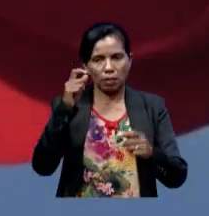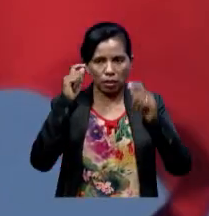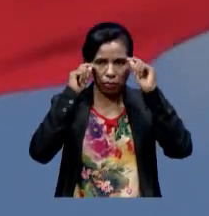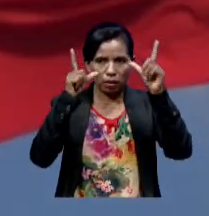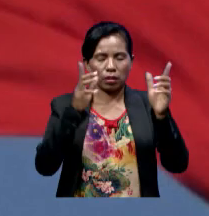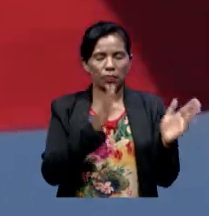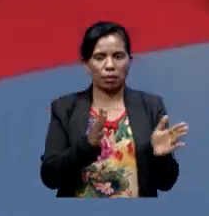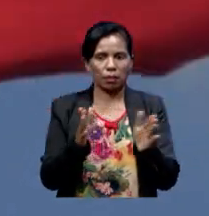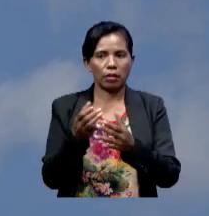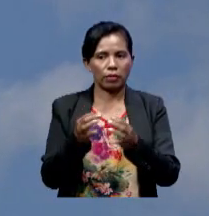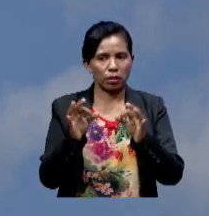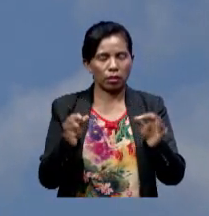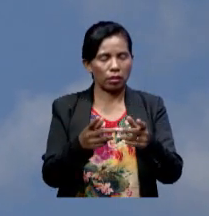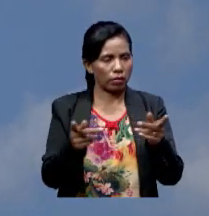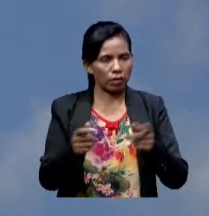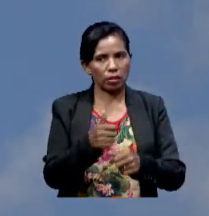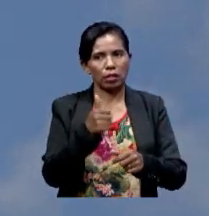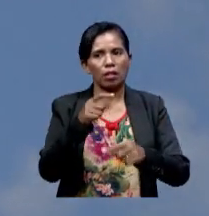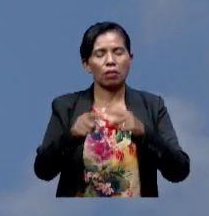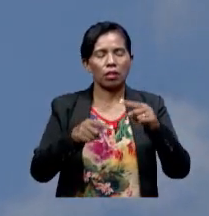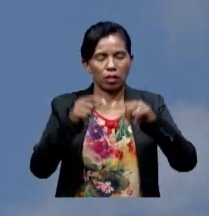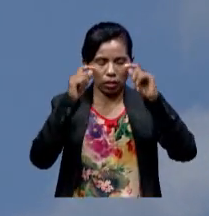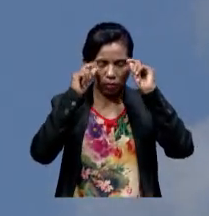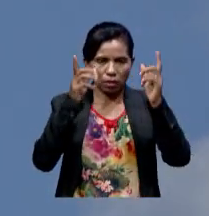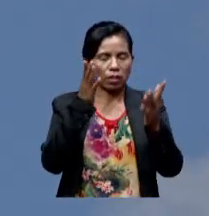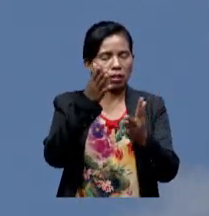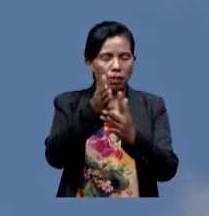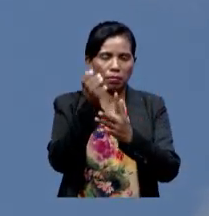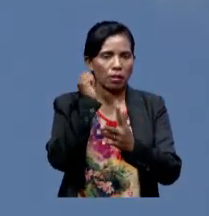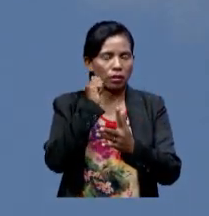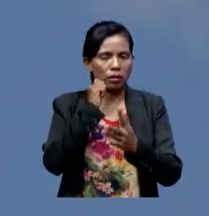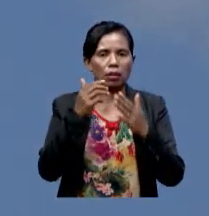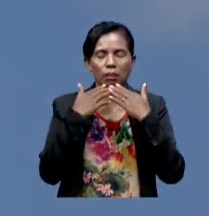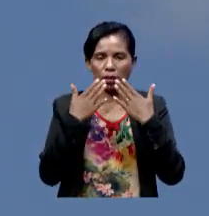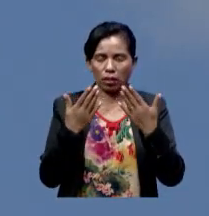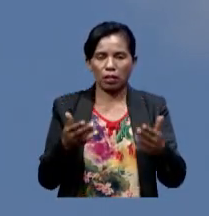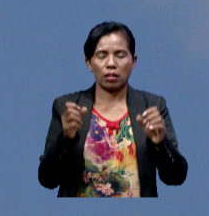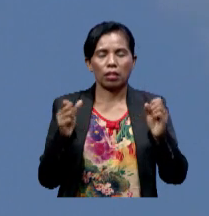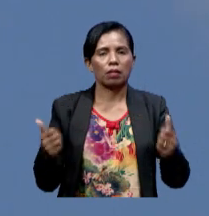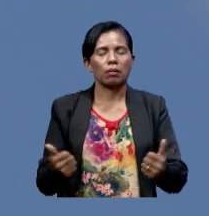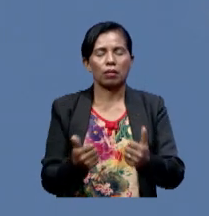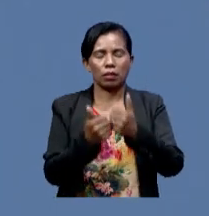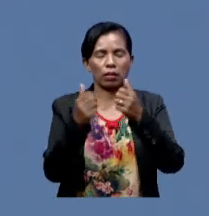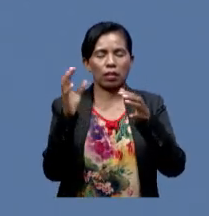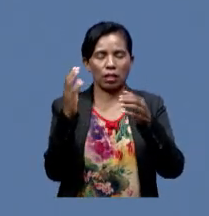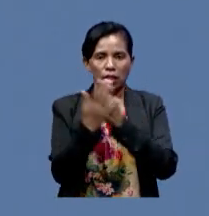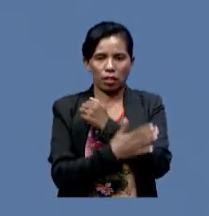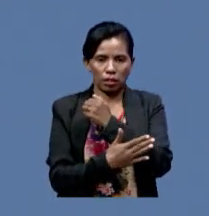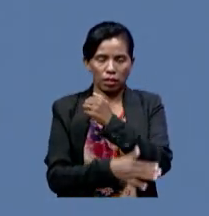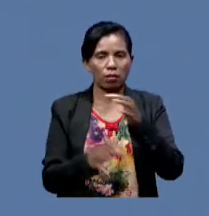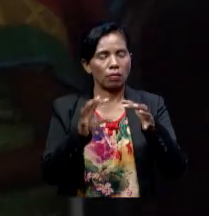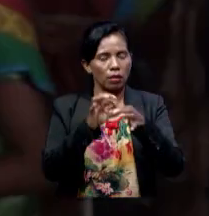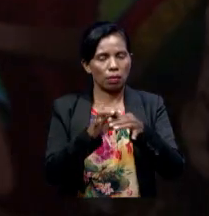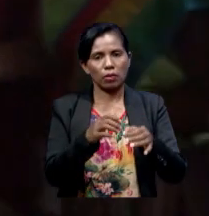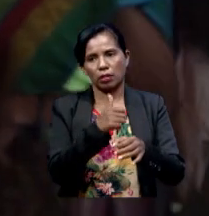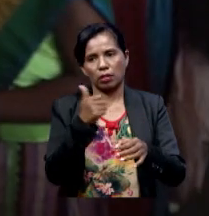preparado ona iha area seluk no bang hira Timor Leste tama ba ASEAN. Obrigado, tem que compete com nação membro Siracelo. Sei que